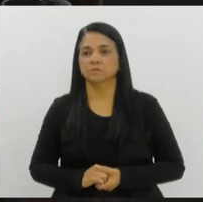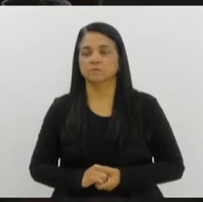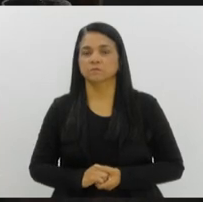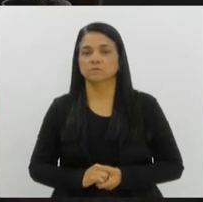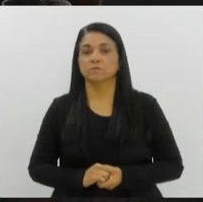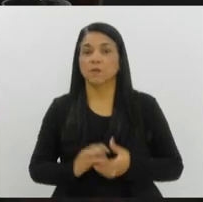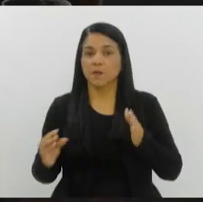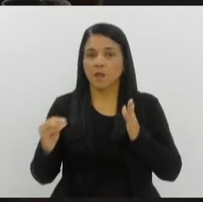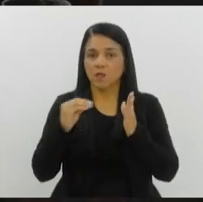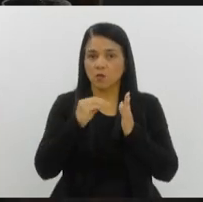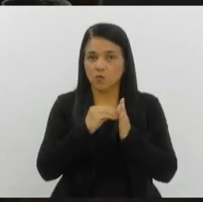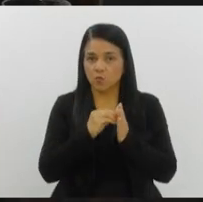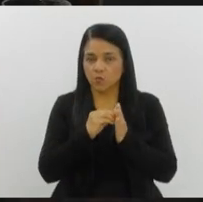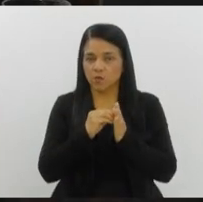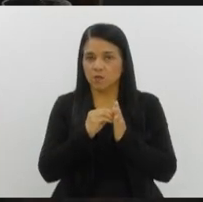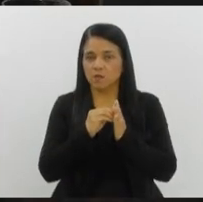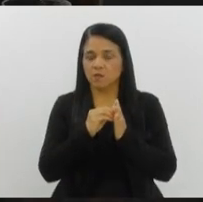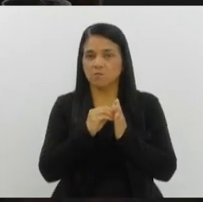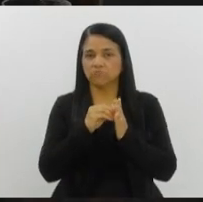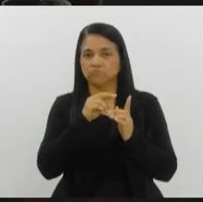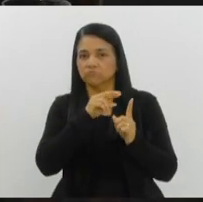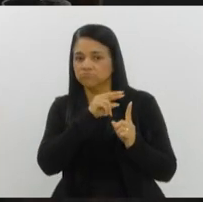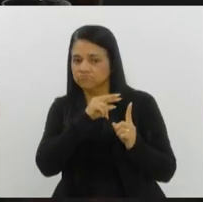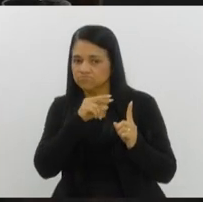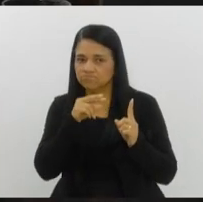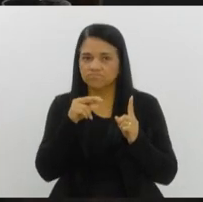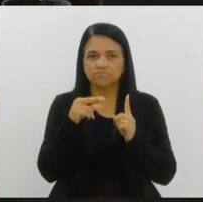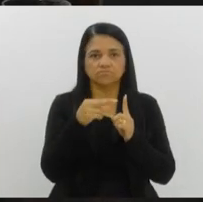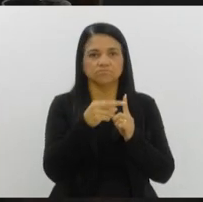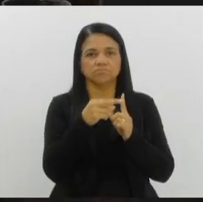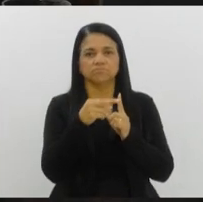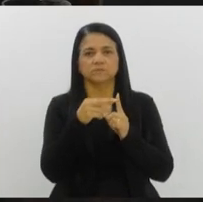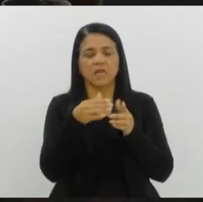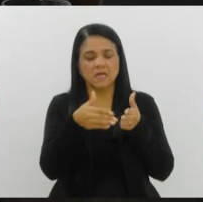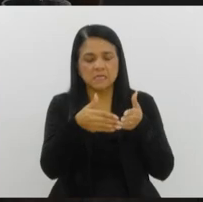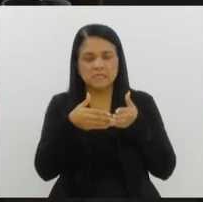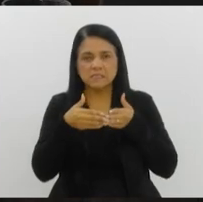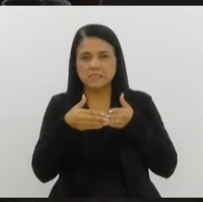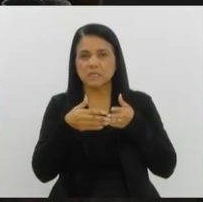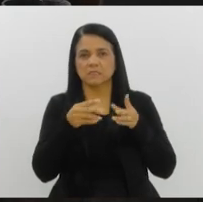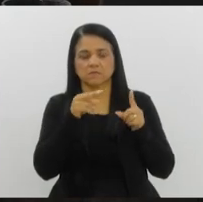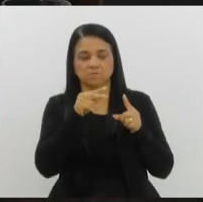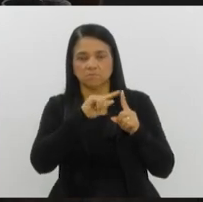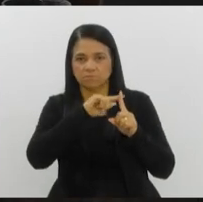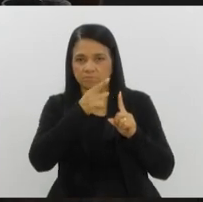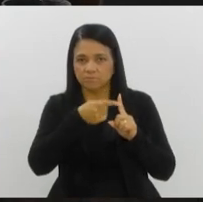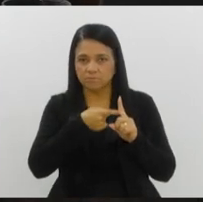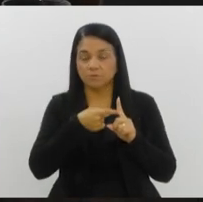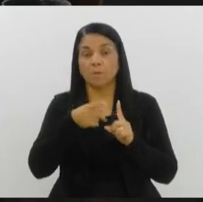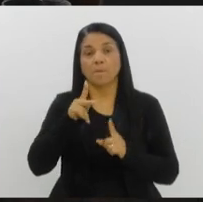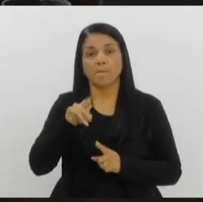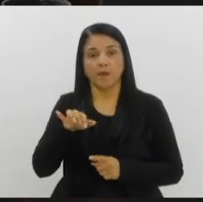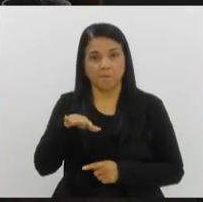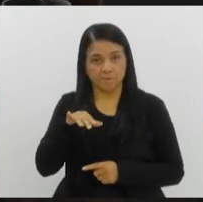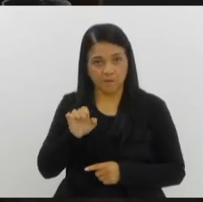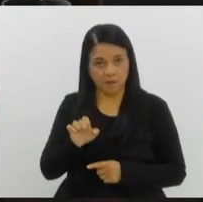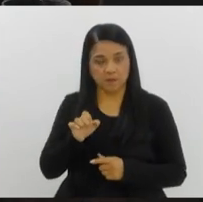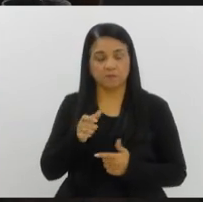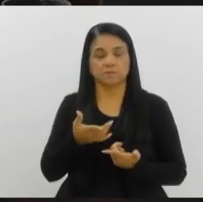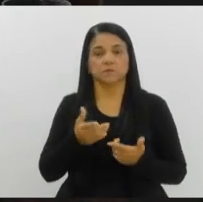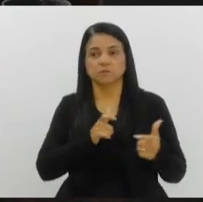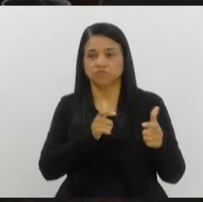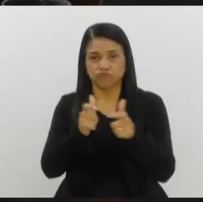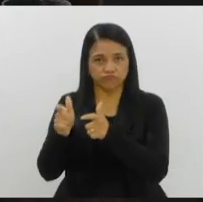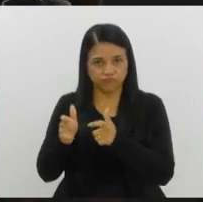para incluir a previsão de licença maternidade e paternidade parlamentar e da outras